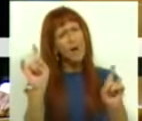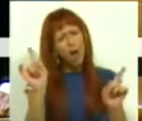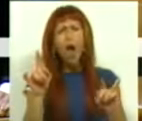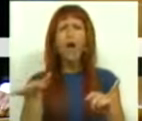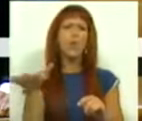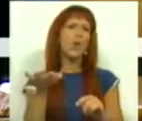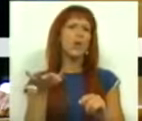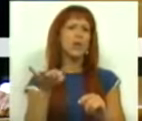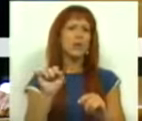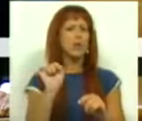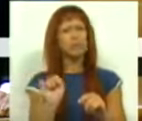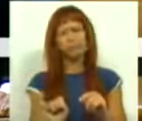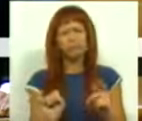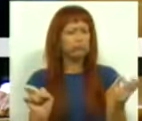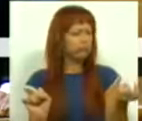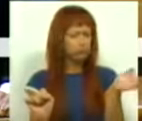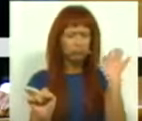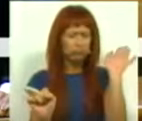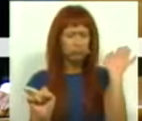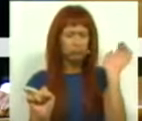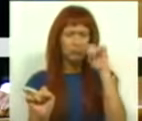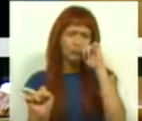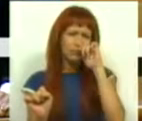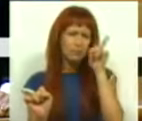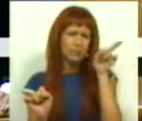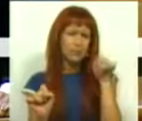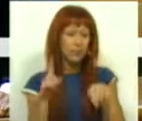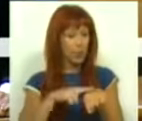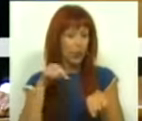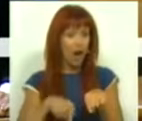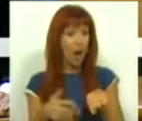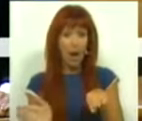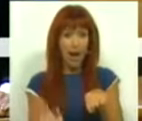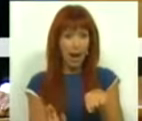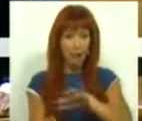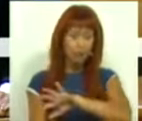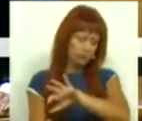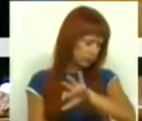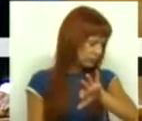com a situação última do momento presente,